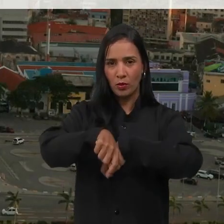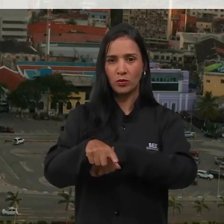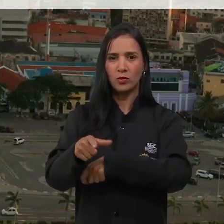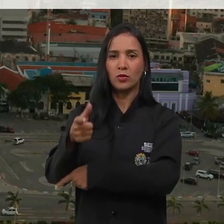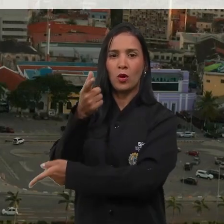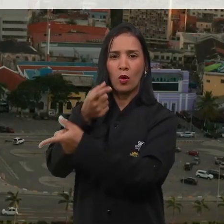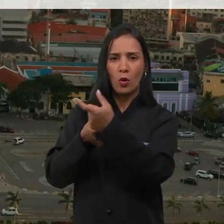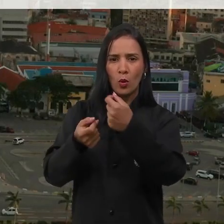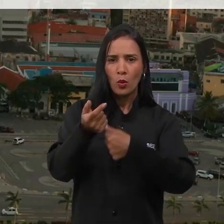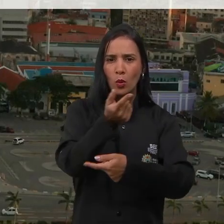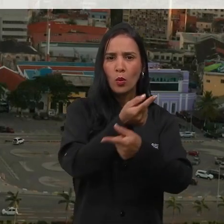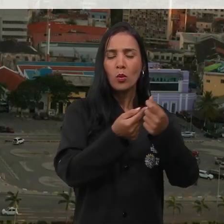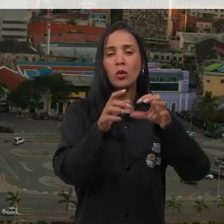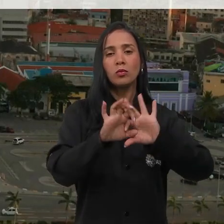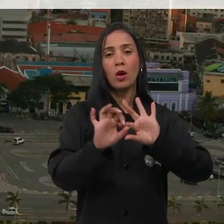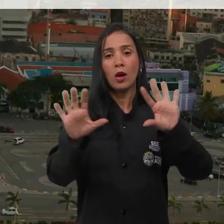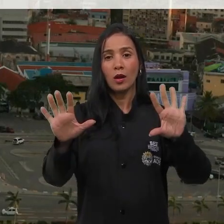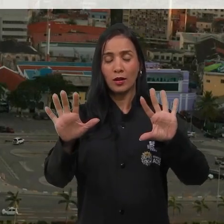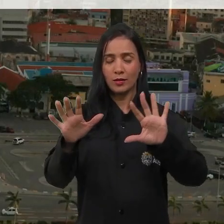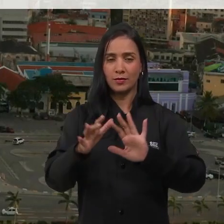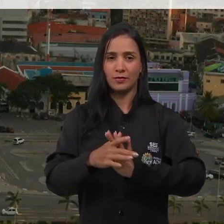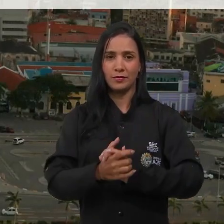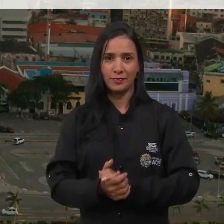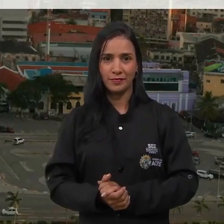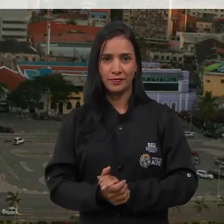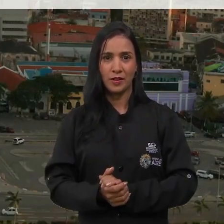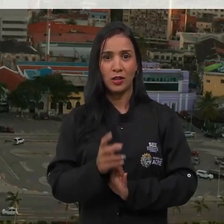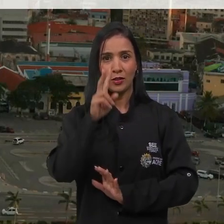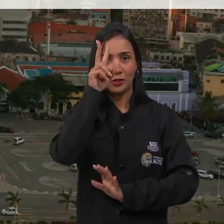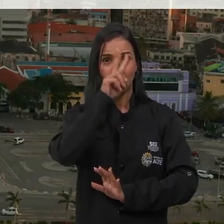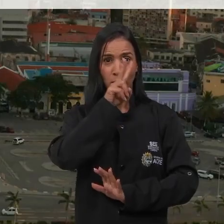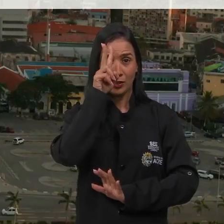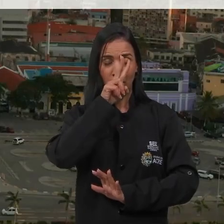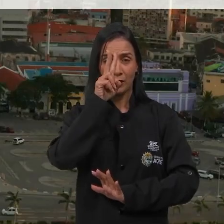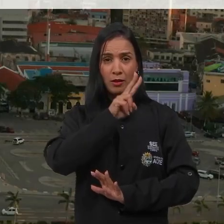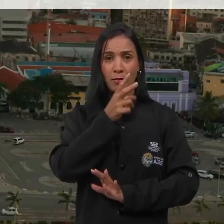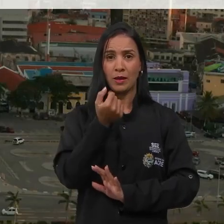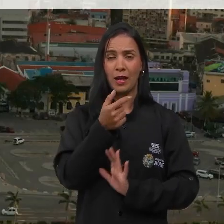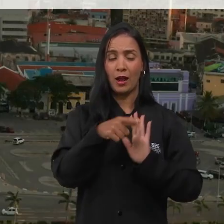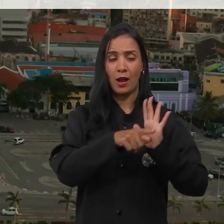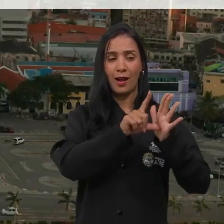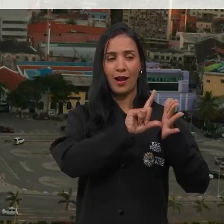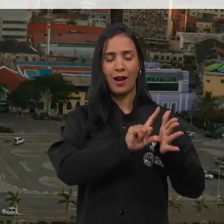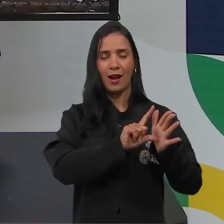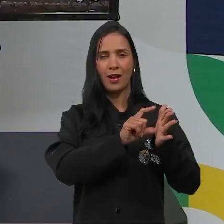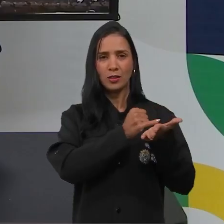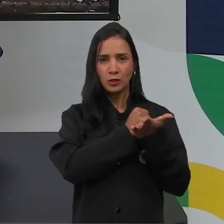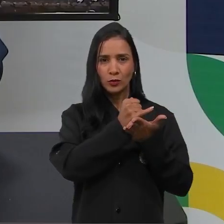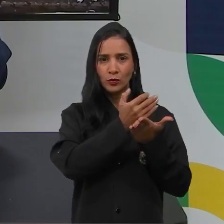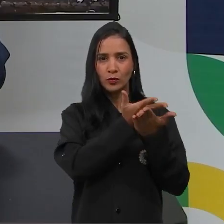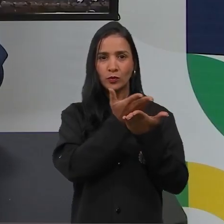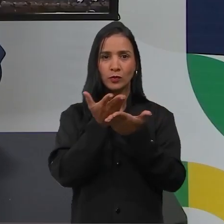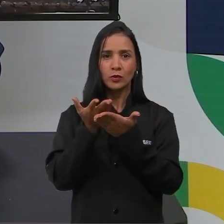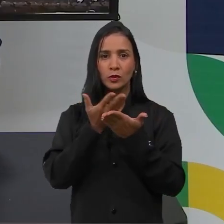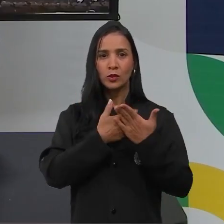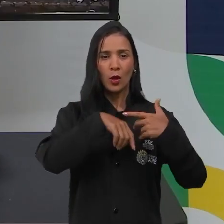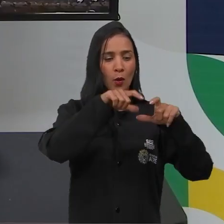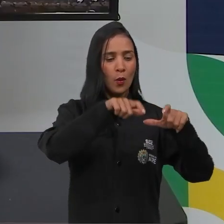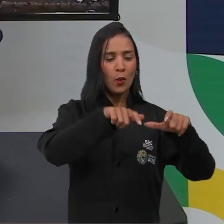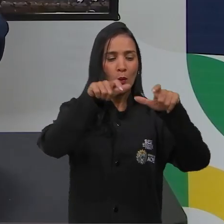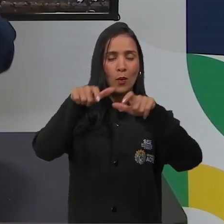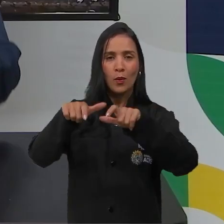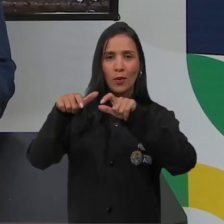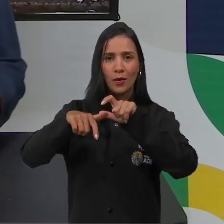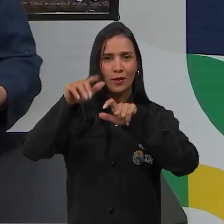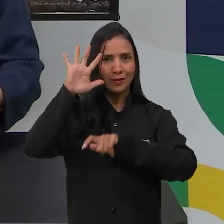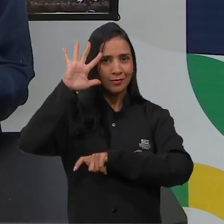do mundo. E só para lembrar vocês, quando eu mostrei lá no início da aula a localização do continente africano, ele